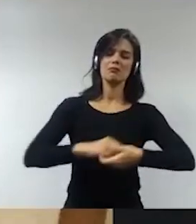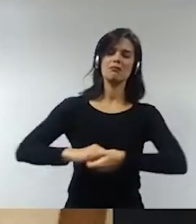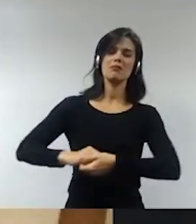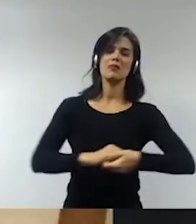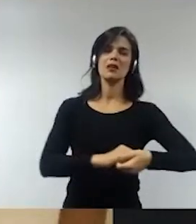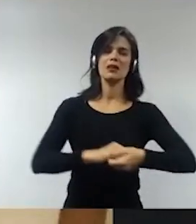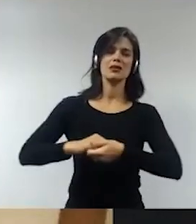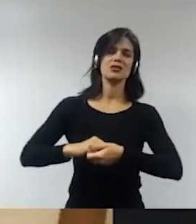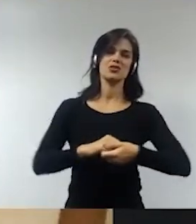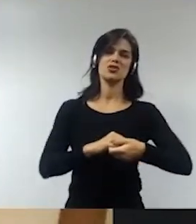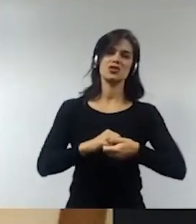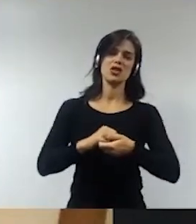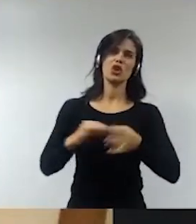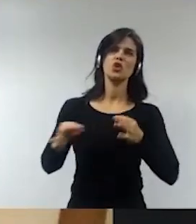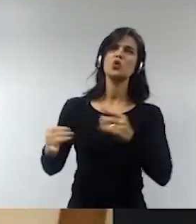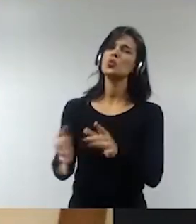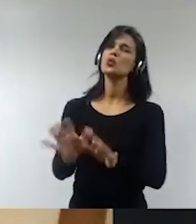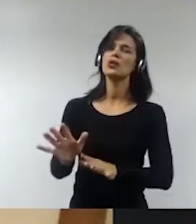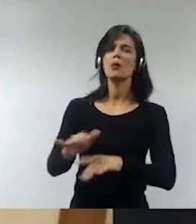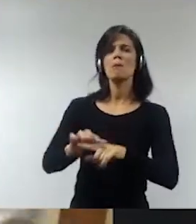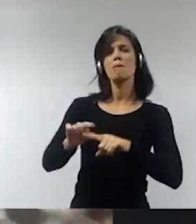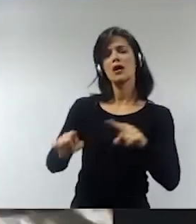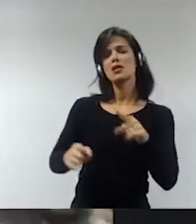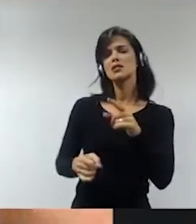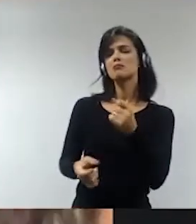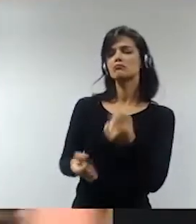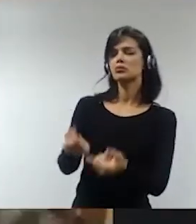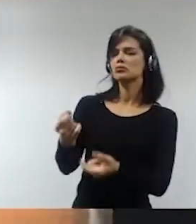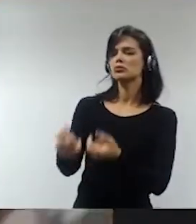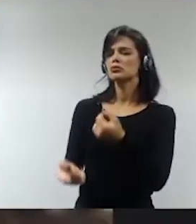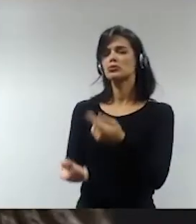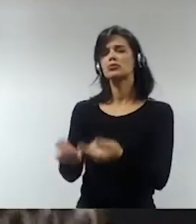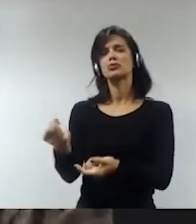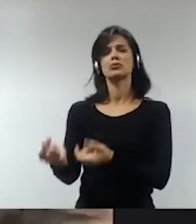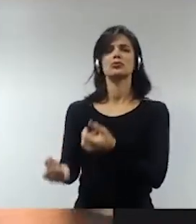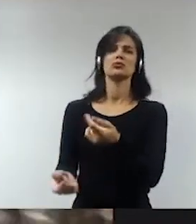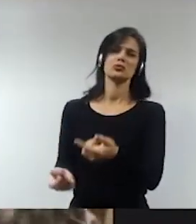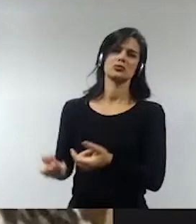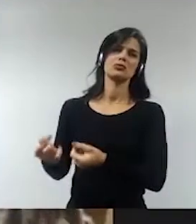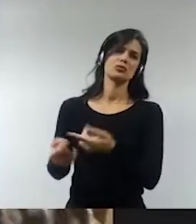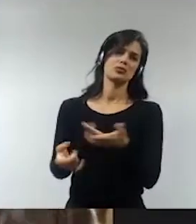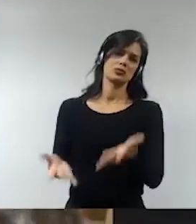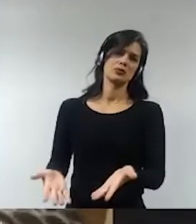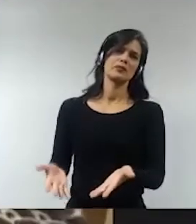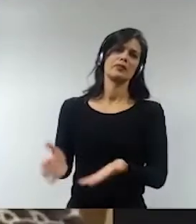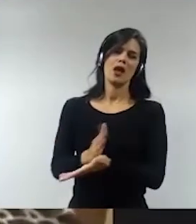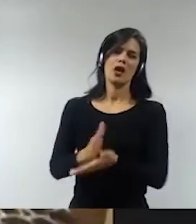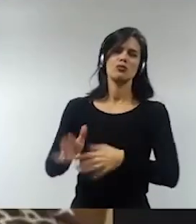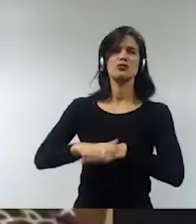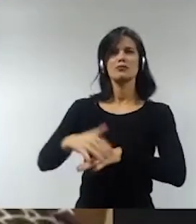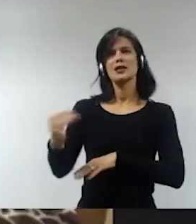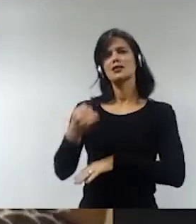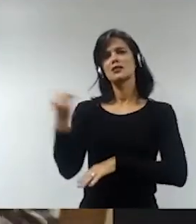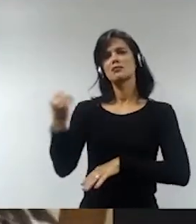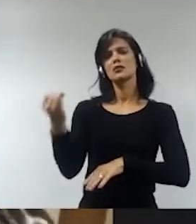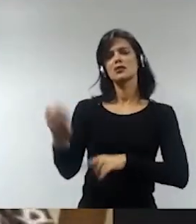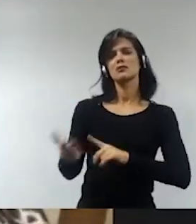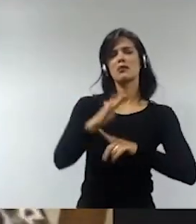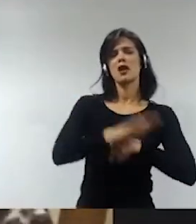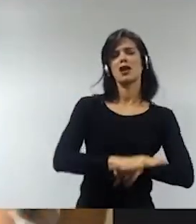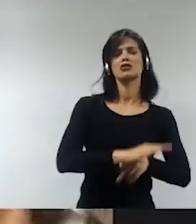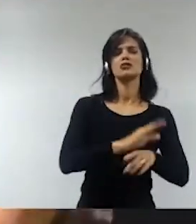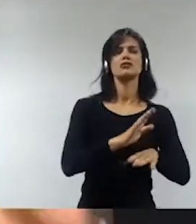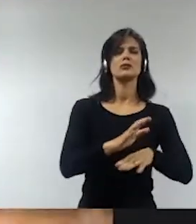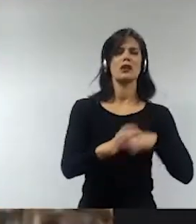com alguns, pelo menos, com os mais importantes, com aqueles credores que vão fazer a diferença, que sem eles a empresa não vai funcionar,